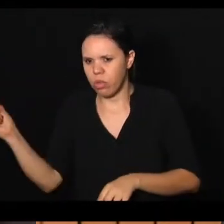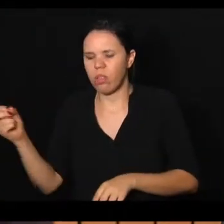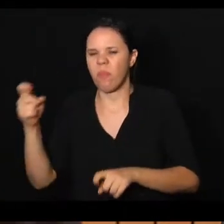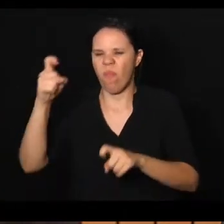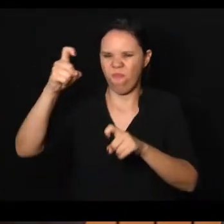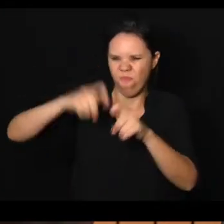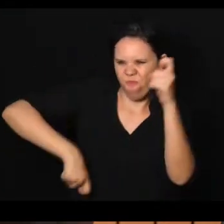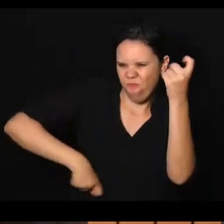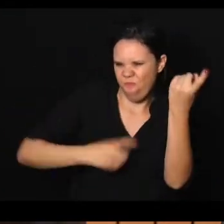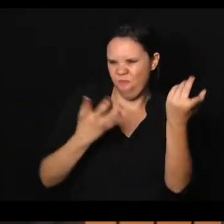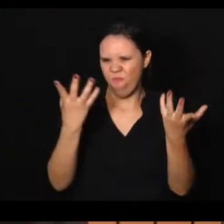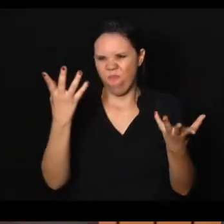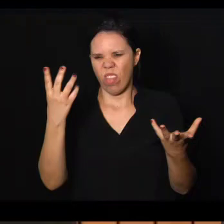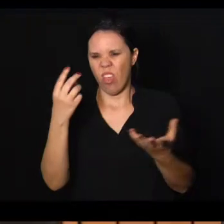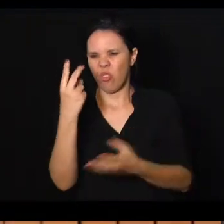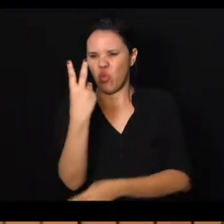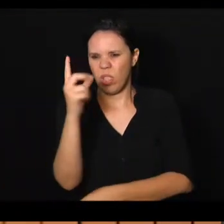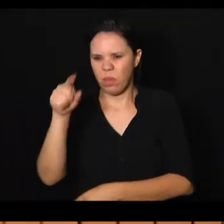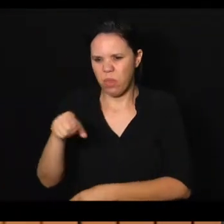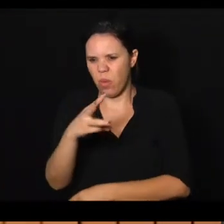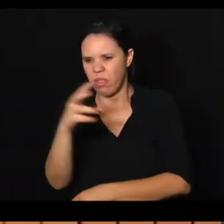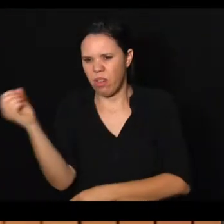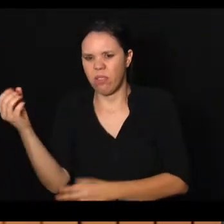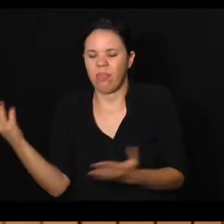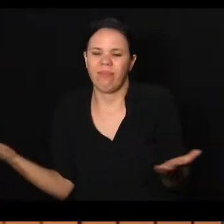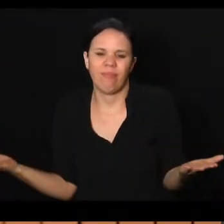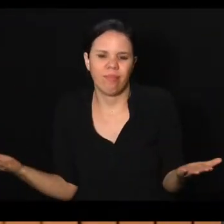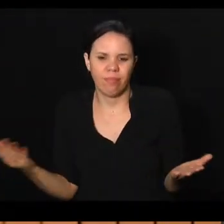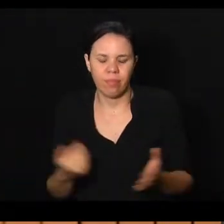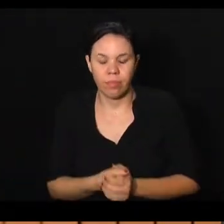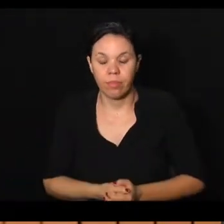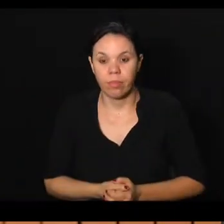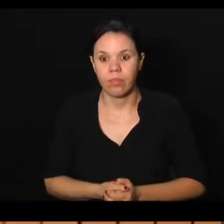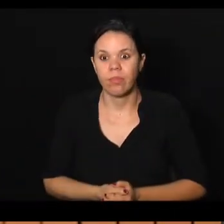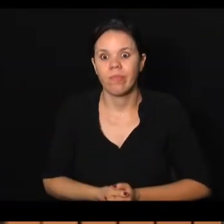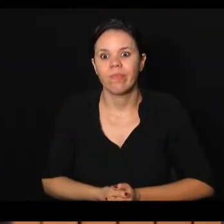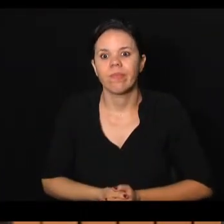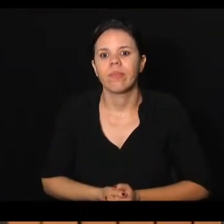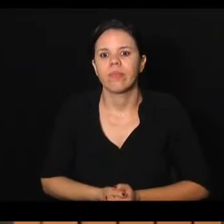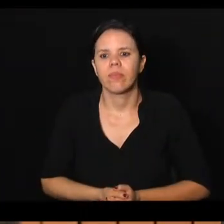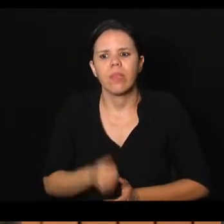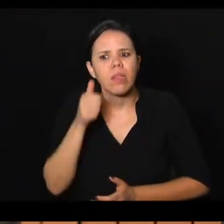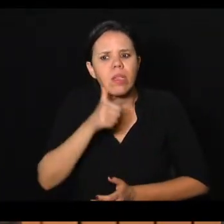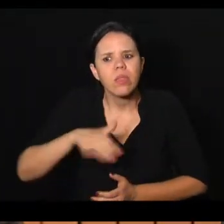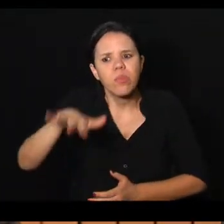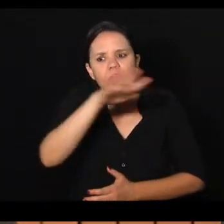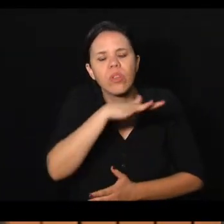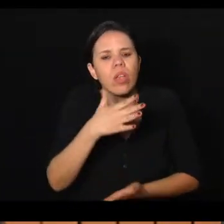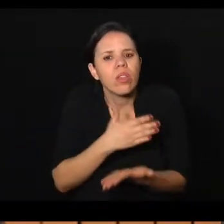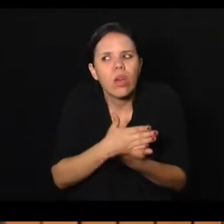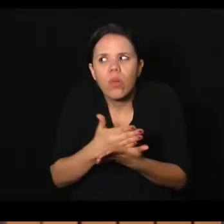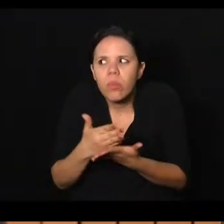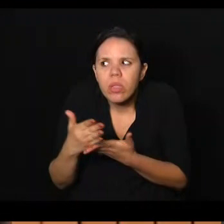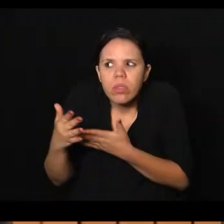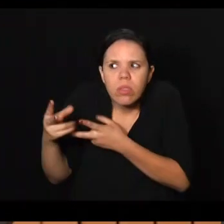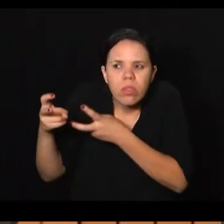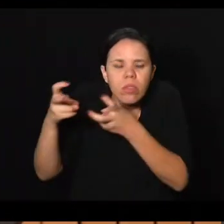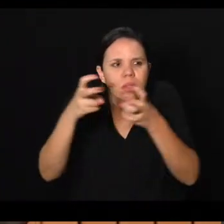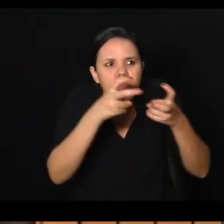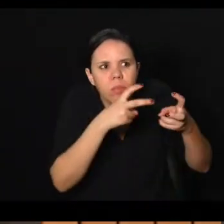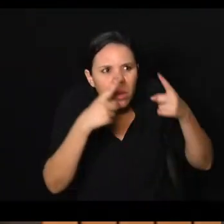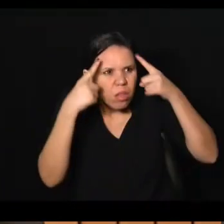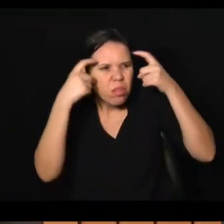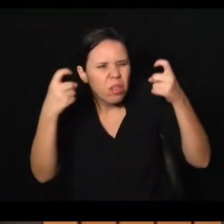sexual, 2.300. E aqui destaco para os senhores, as mulheres estão começando a identificar a